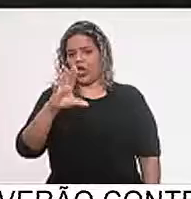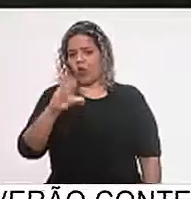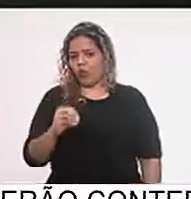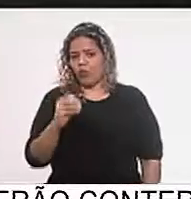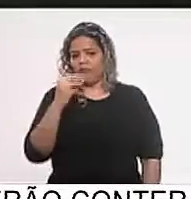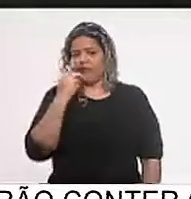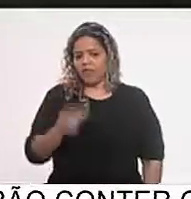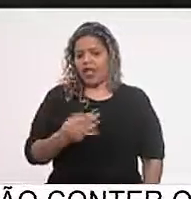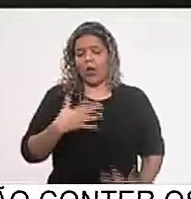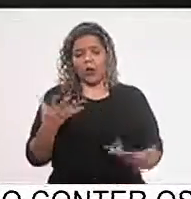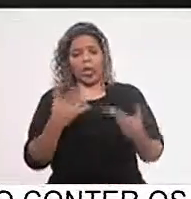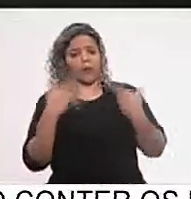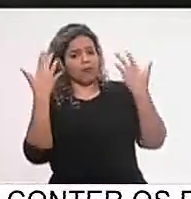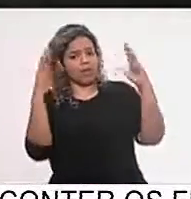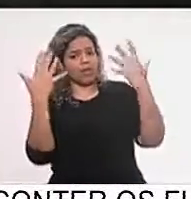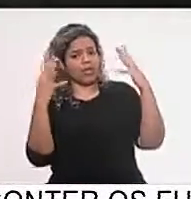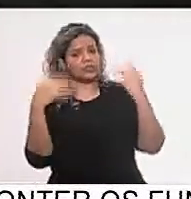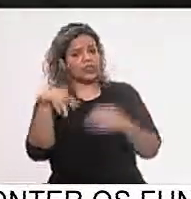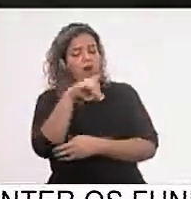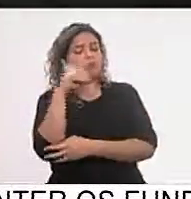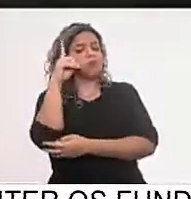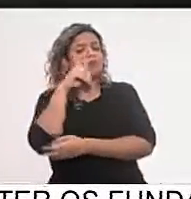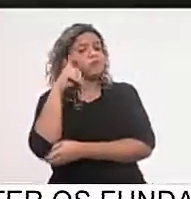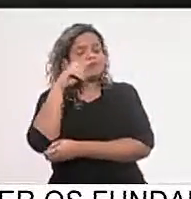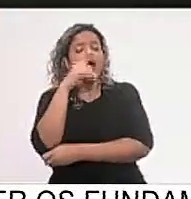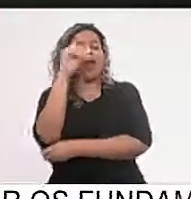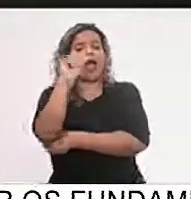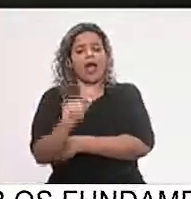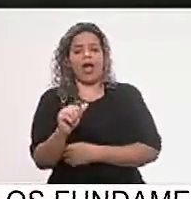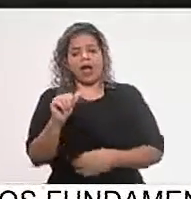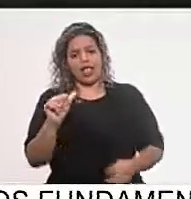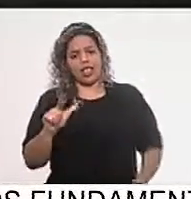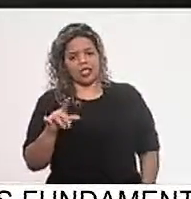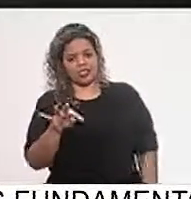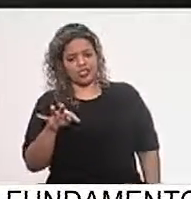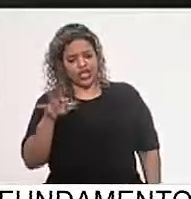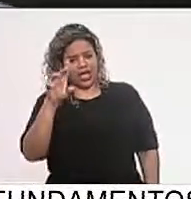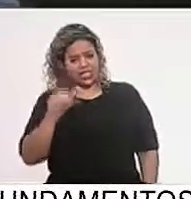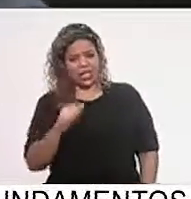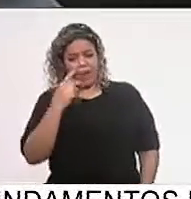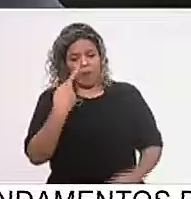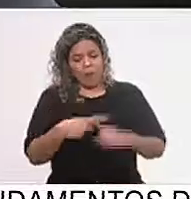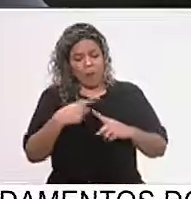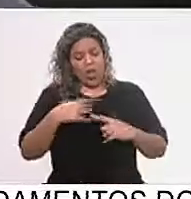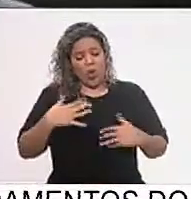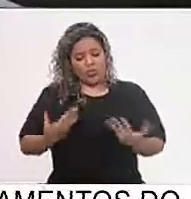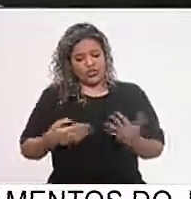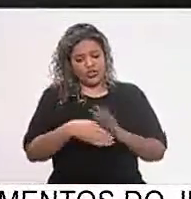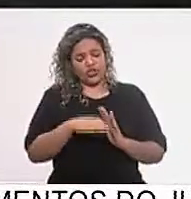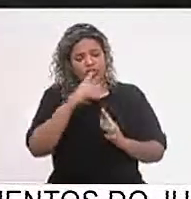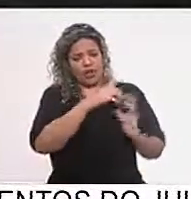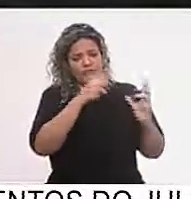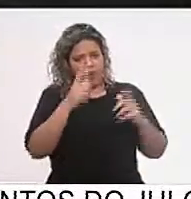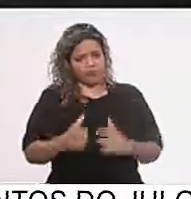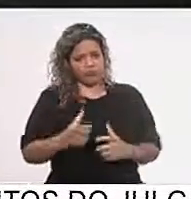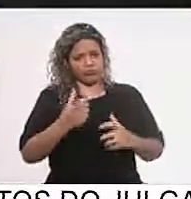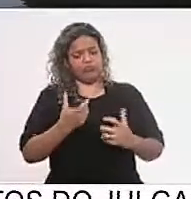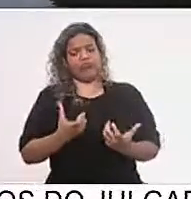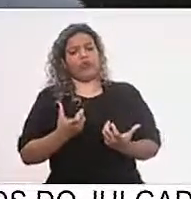que quero parabenizar o deputado Alexandre Freitas, porque estive num clube de tiro,